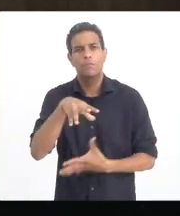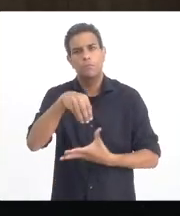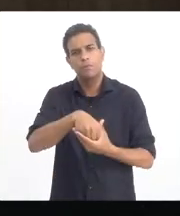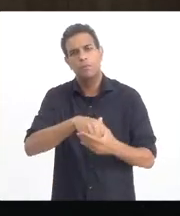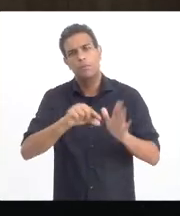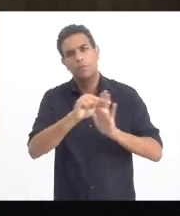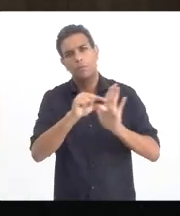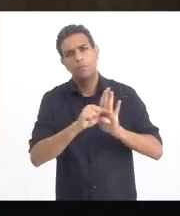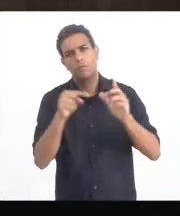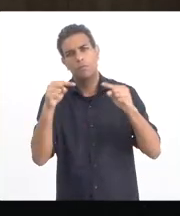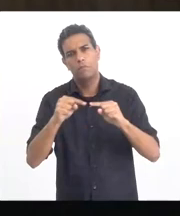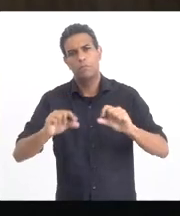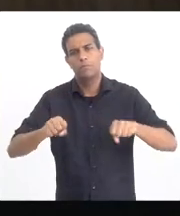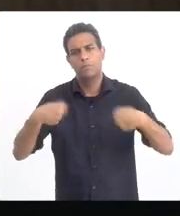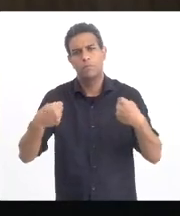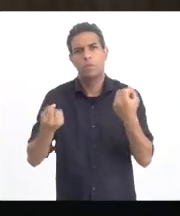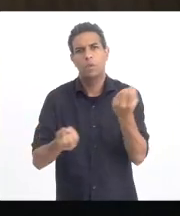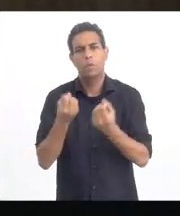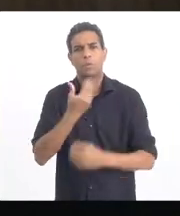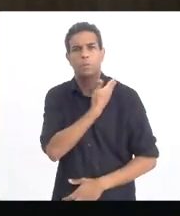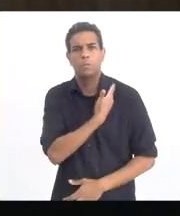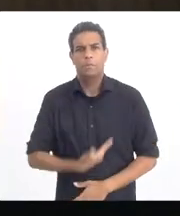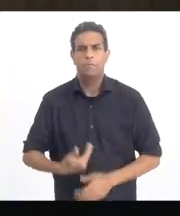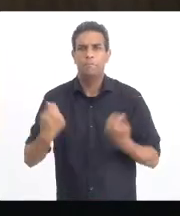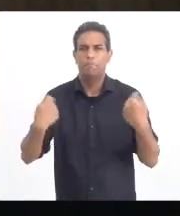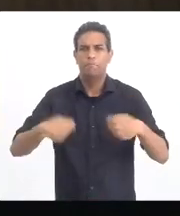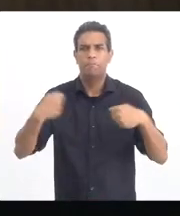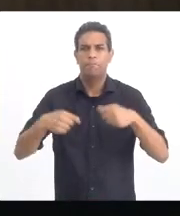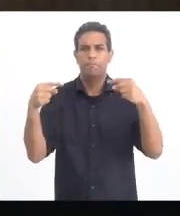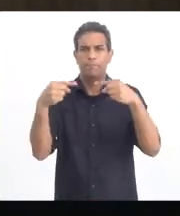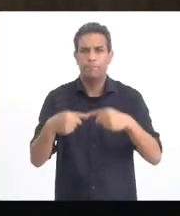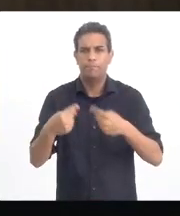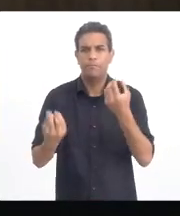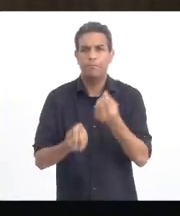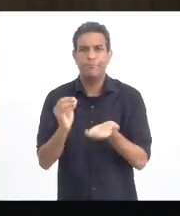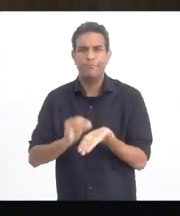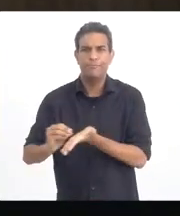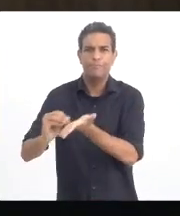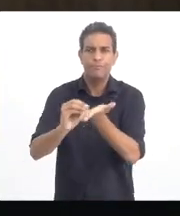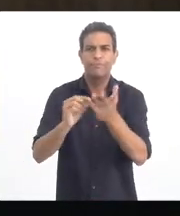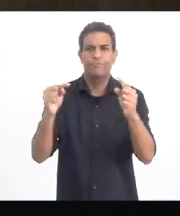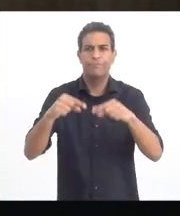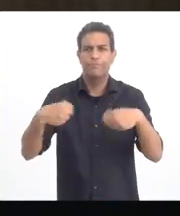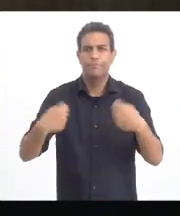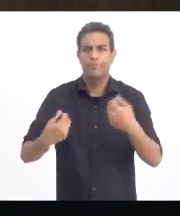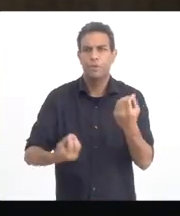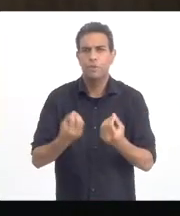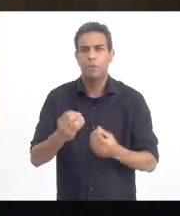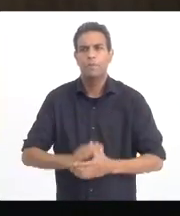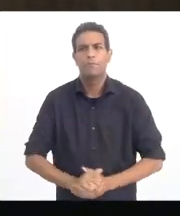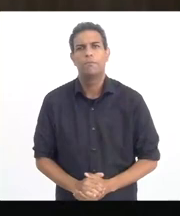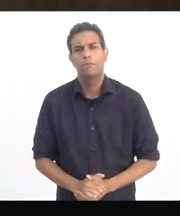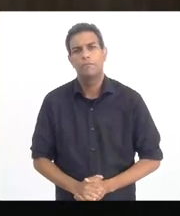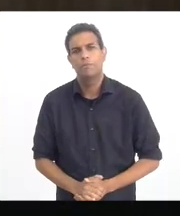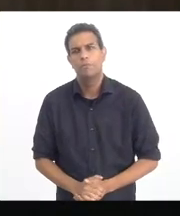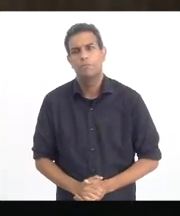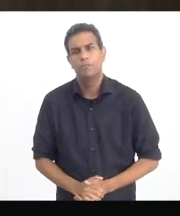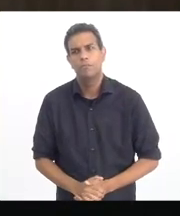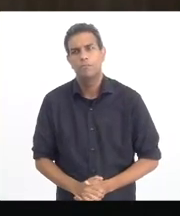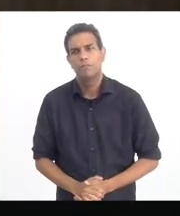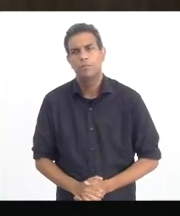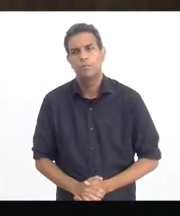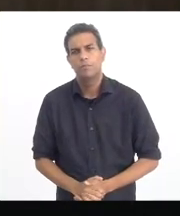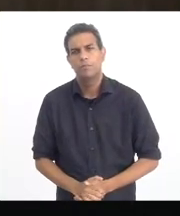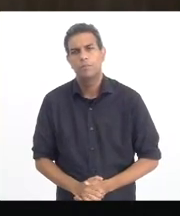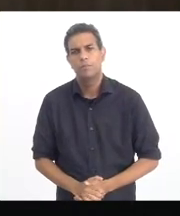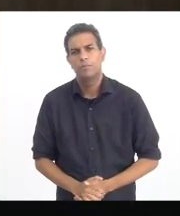o lema, quem dá segurança precisa de segurança e quem é inativo, mais segurança ainda. Muitos pontos eu